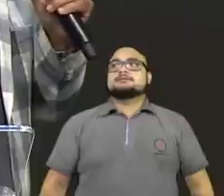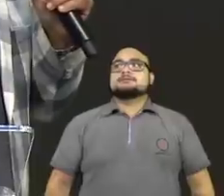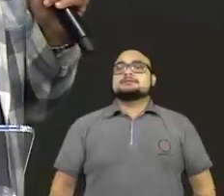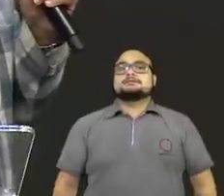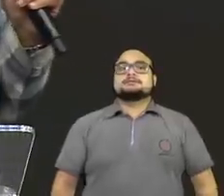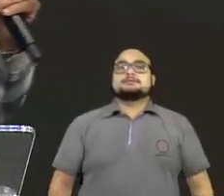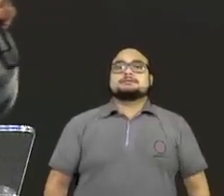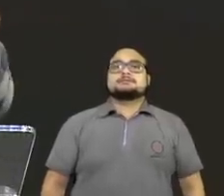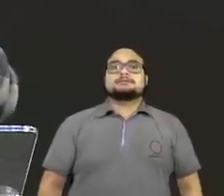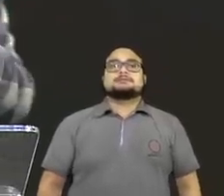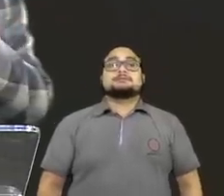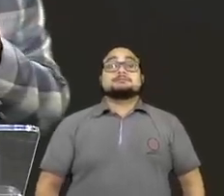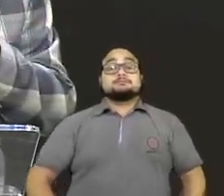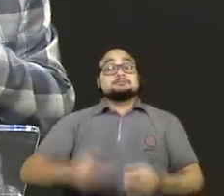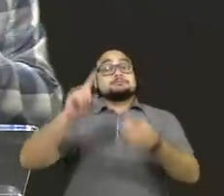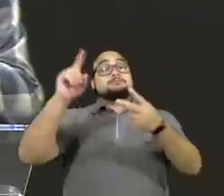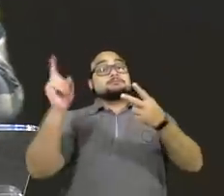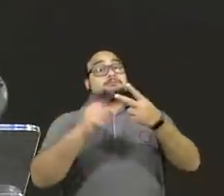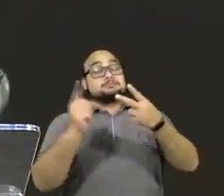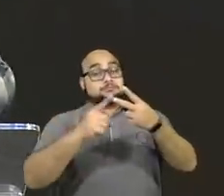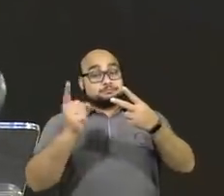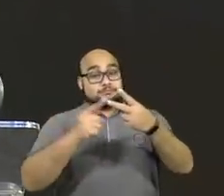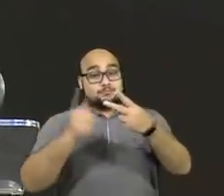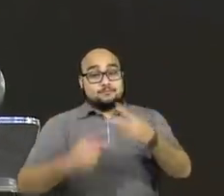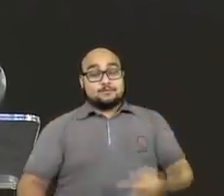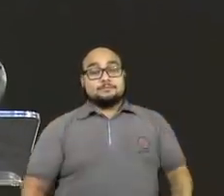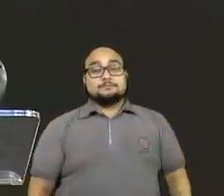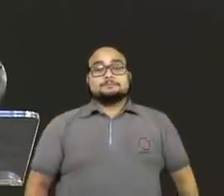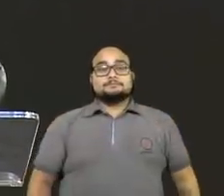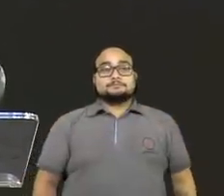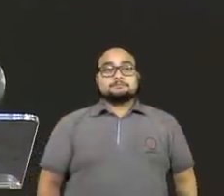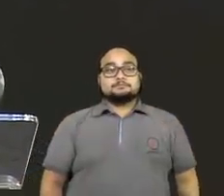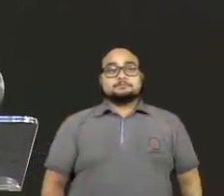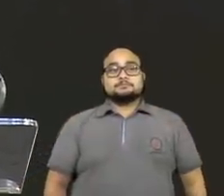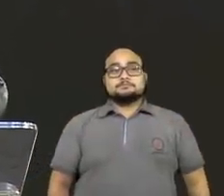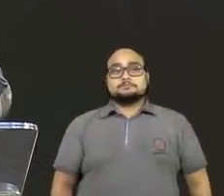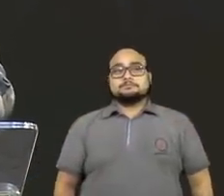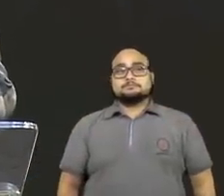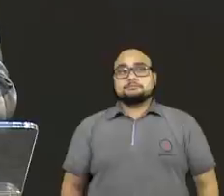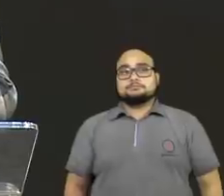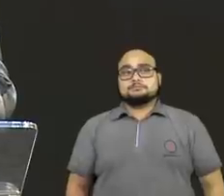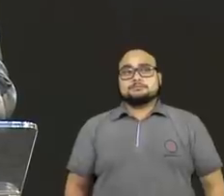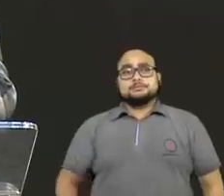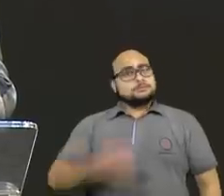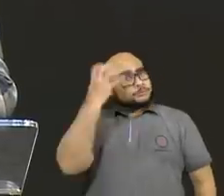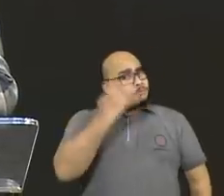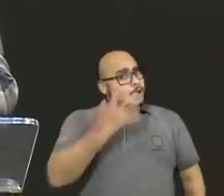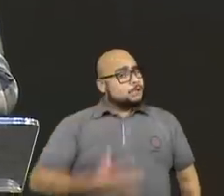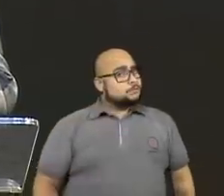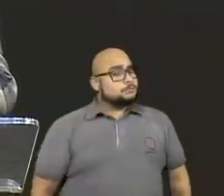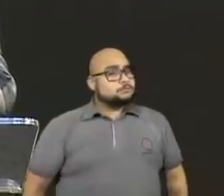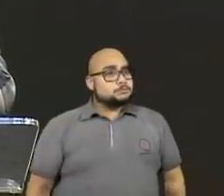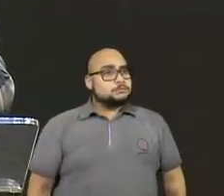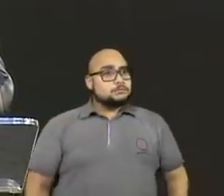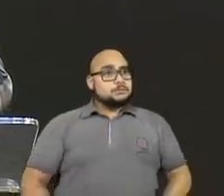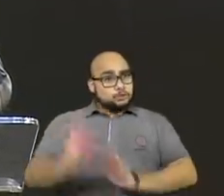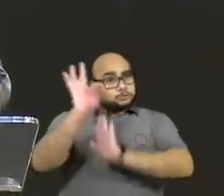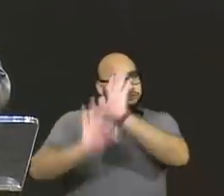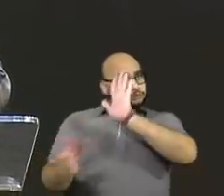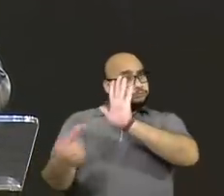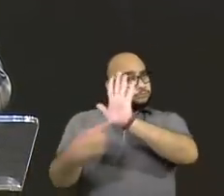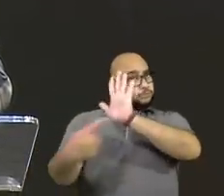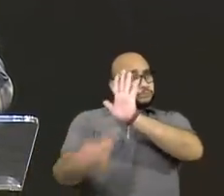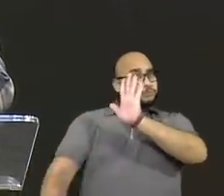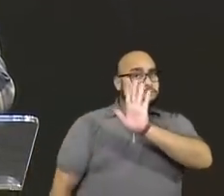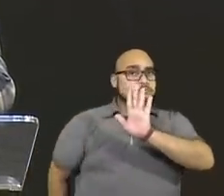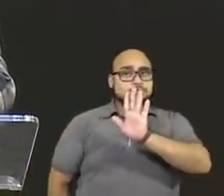Em segundo lugar, a coisa é muito séria. O texto está dizendo aqui: para